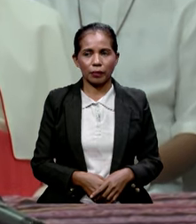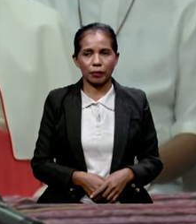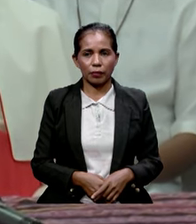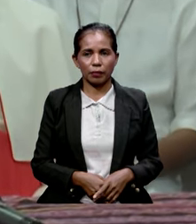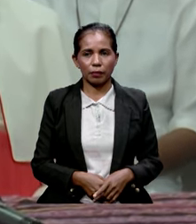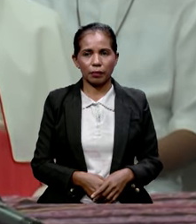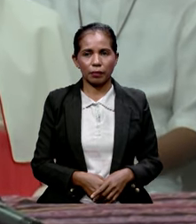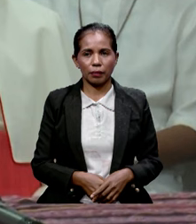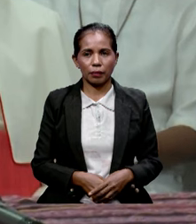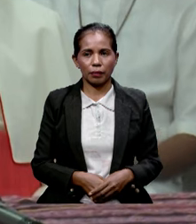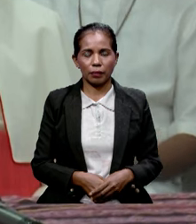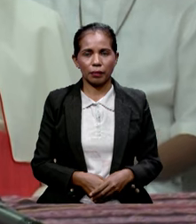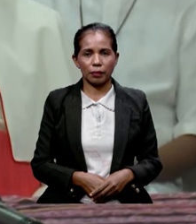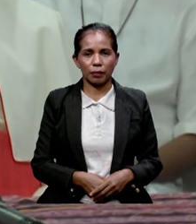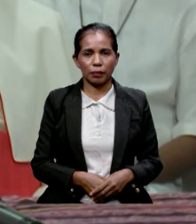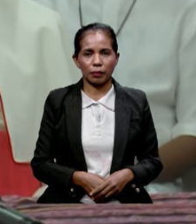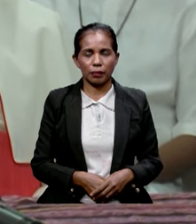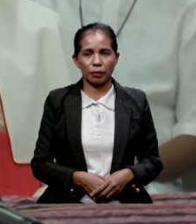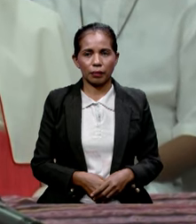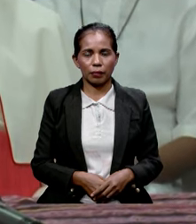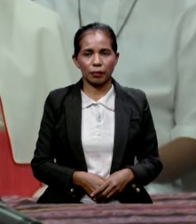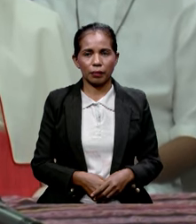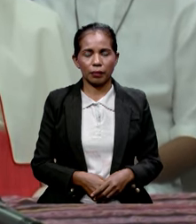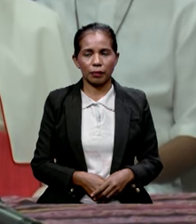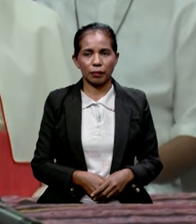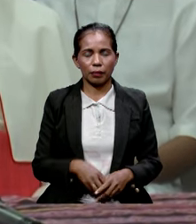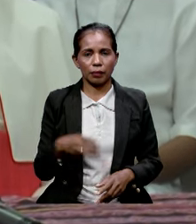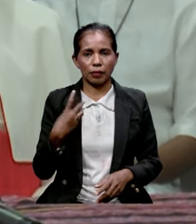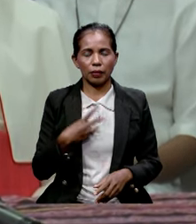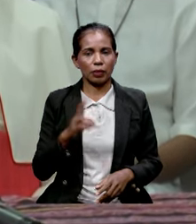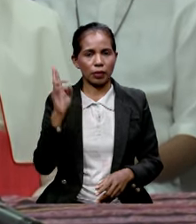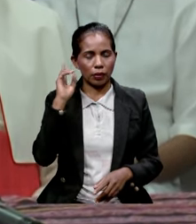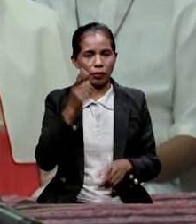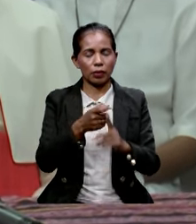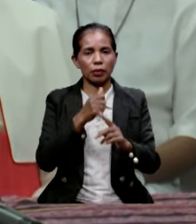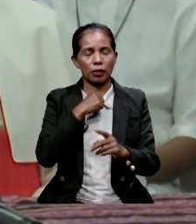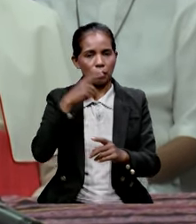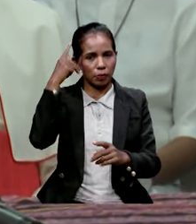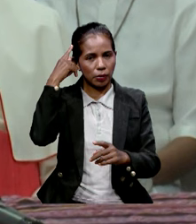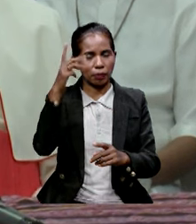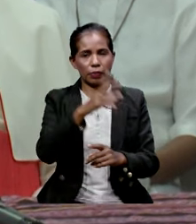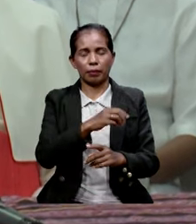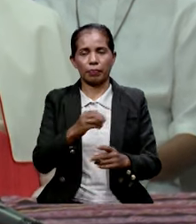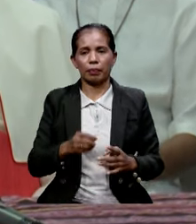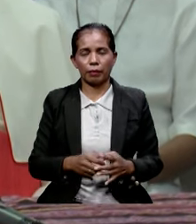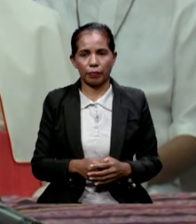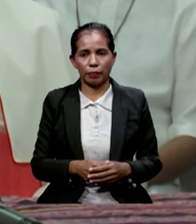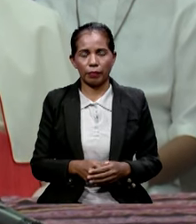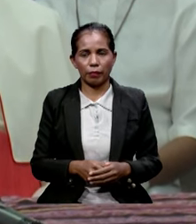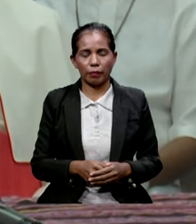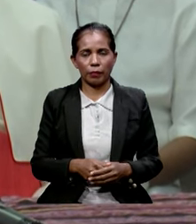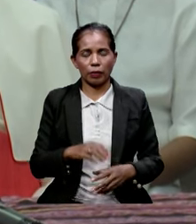Alles ist eine Frage, ja. Das war unsere Sitzung der Bundes para sobre essa